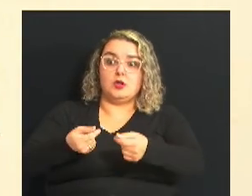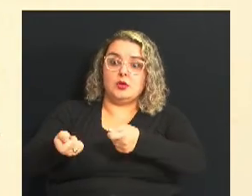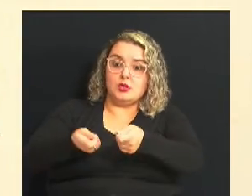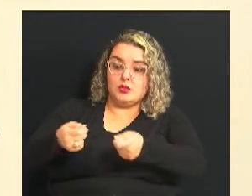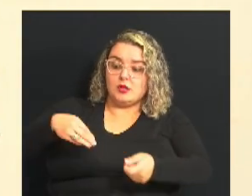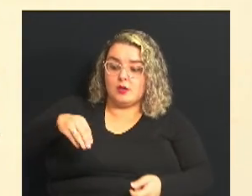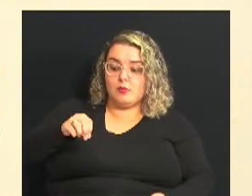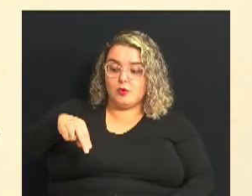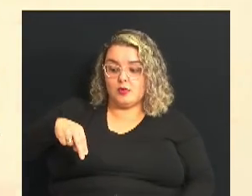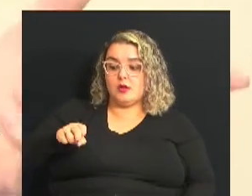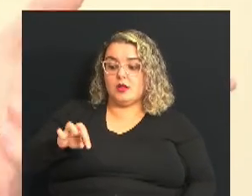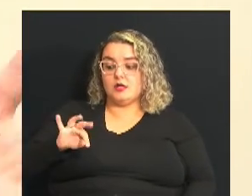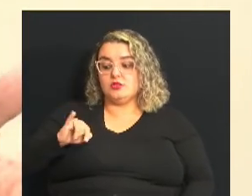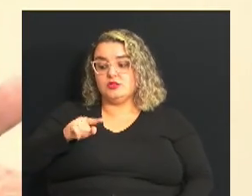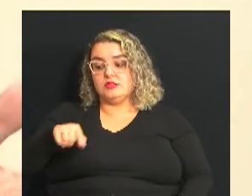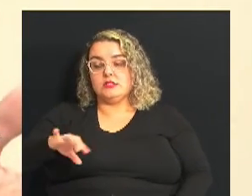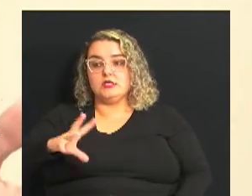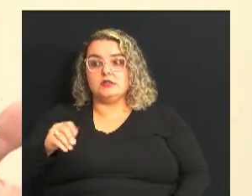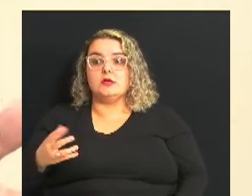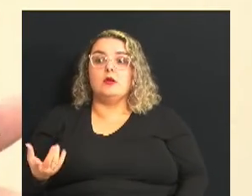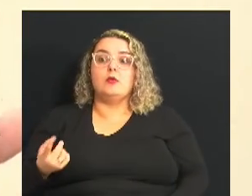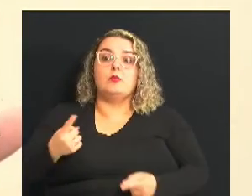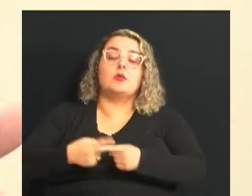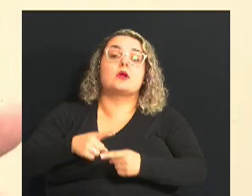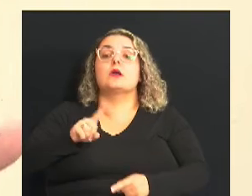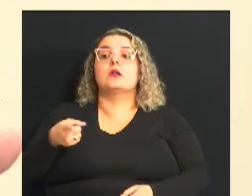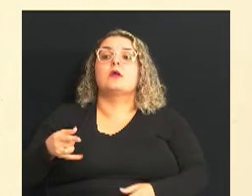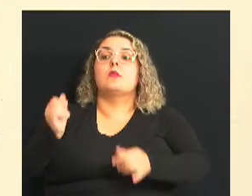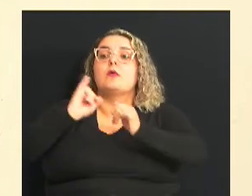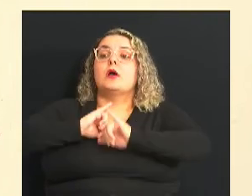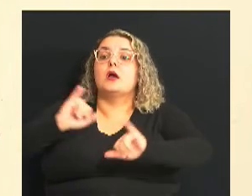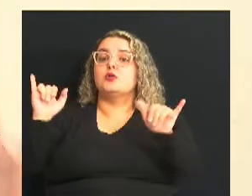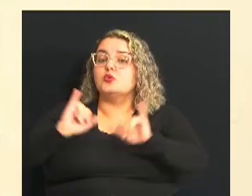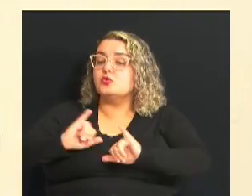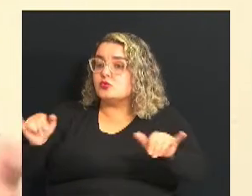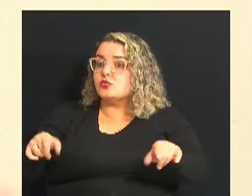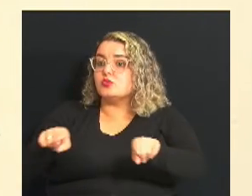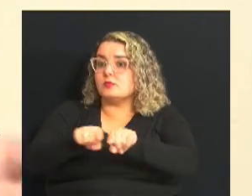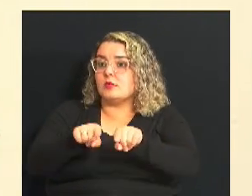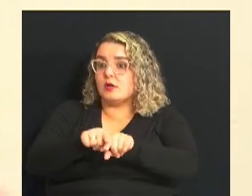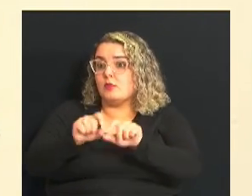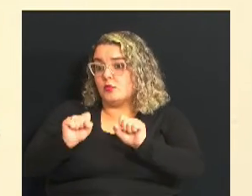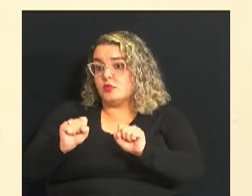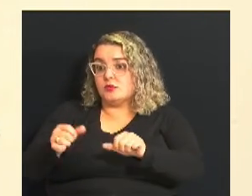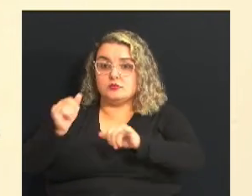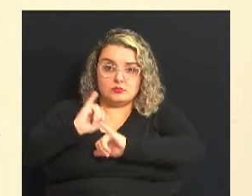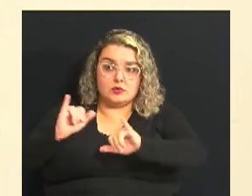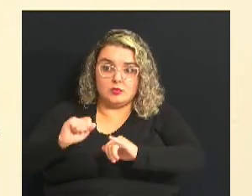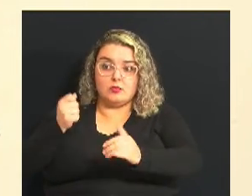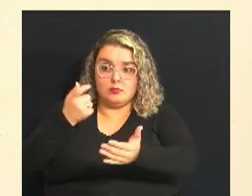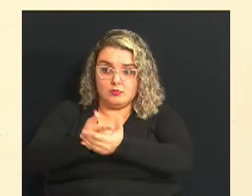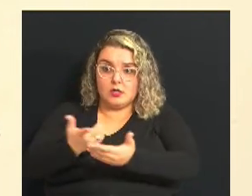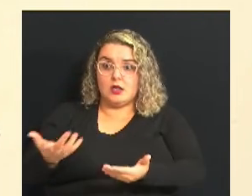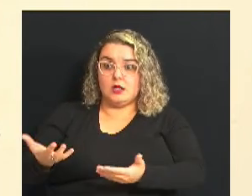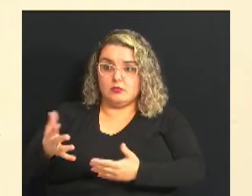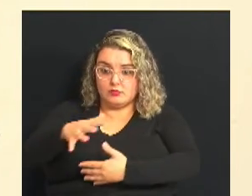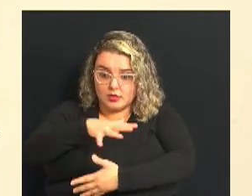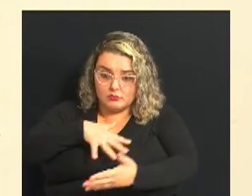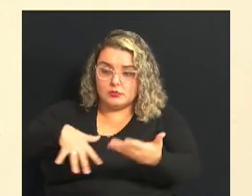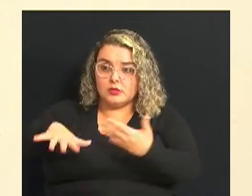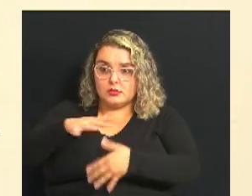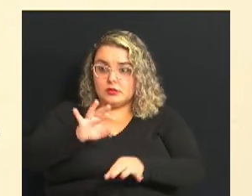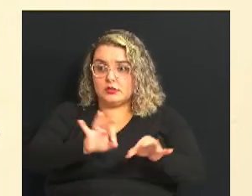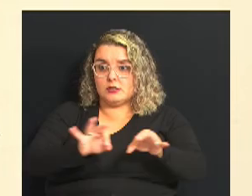monetização, por que não anúncios também? É possível fazer anúncio pago no meio dessa